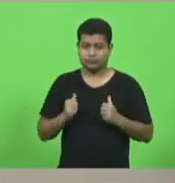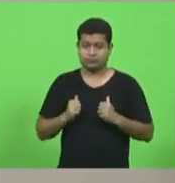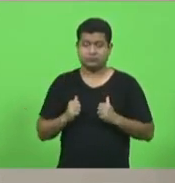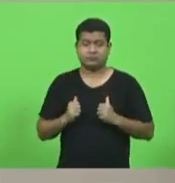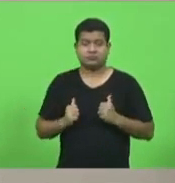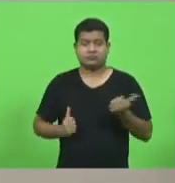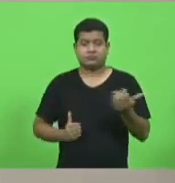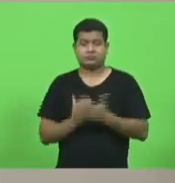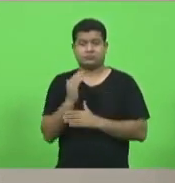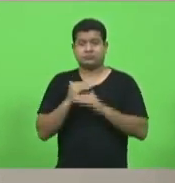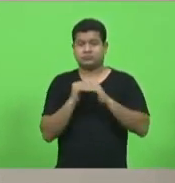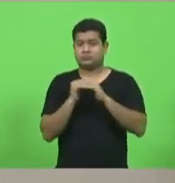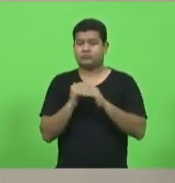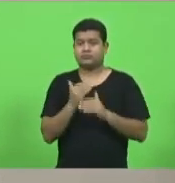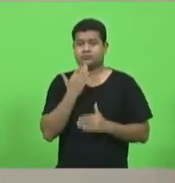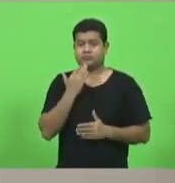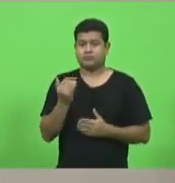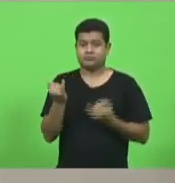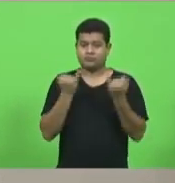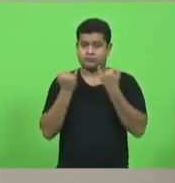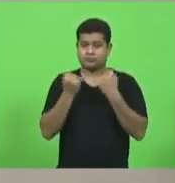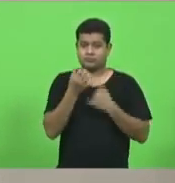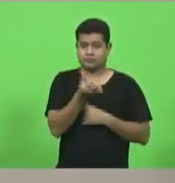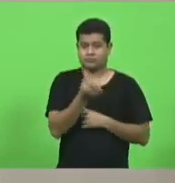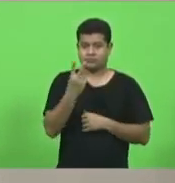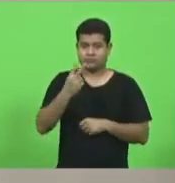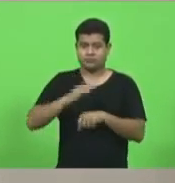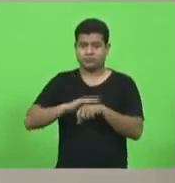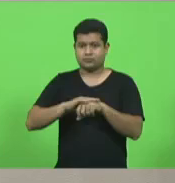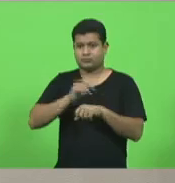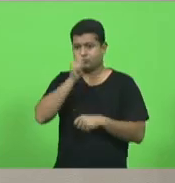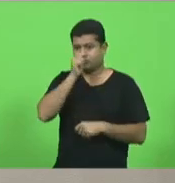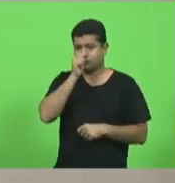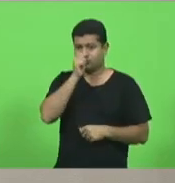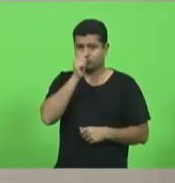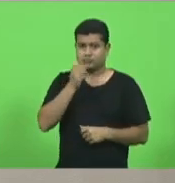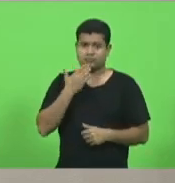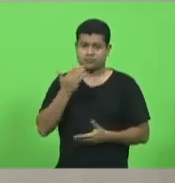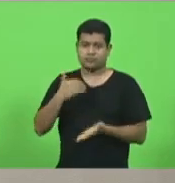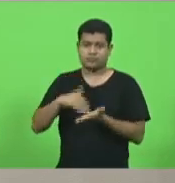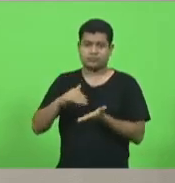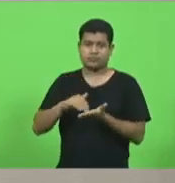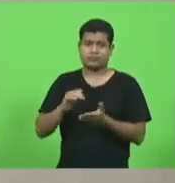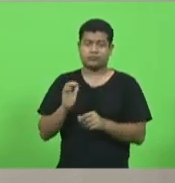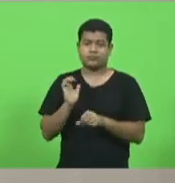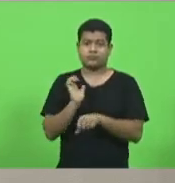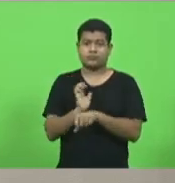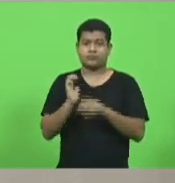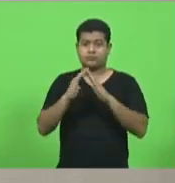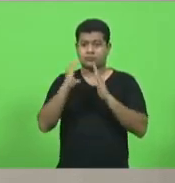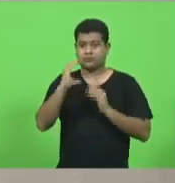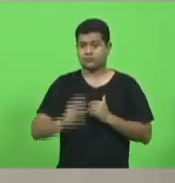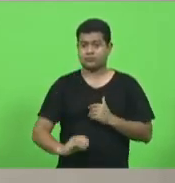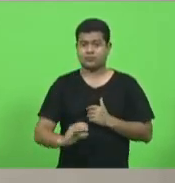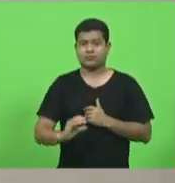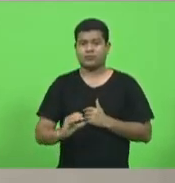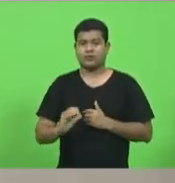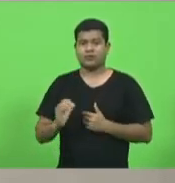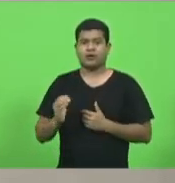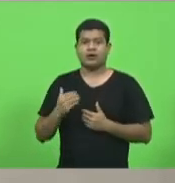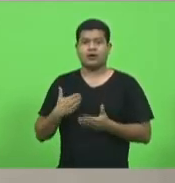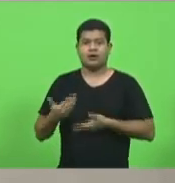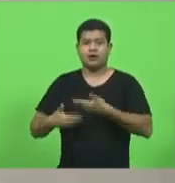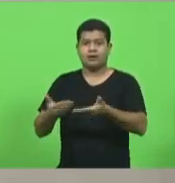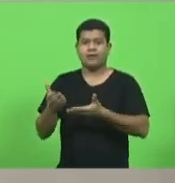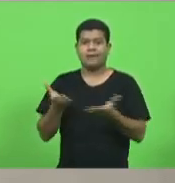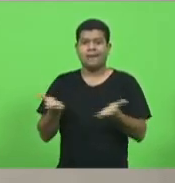unanimidade. Pedido de informação 62. Autor deputado João Amin, solicitando ao secretário de Estado da Casa Civil informações acerca do processo estatal relacionado à